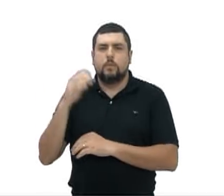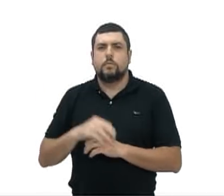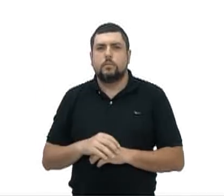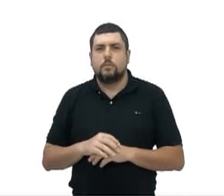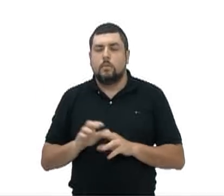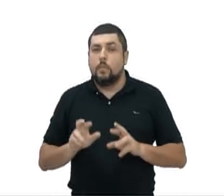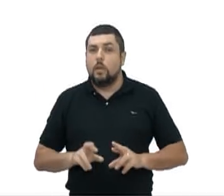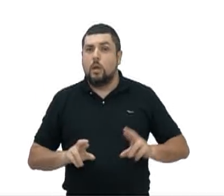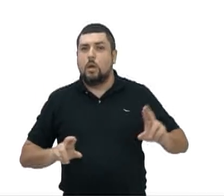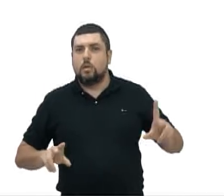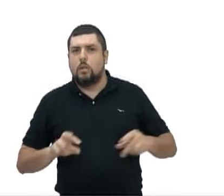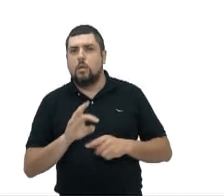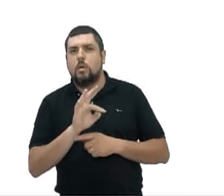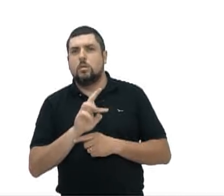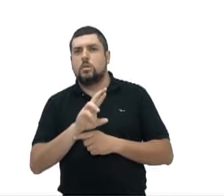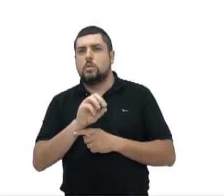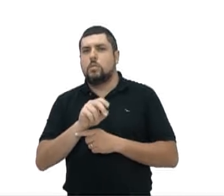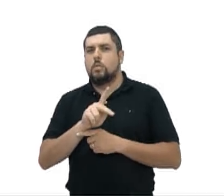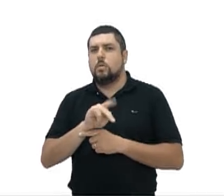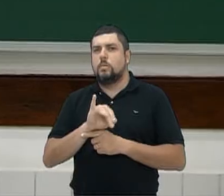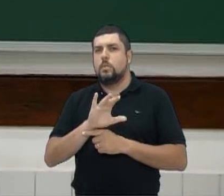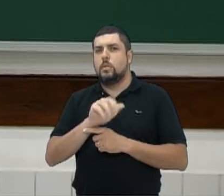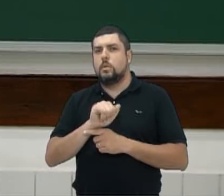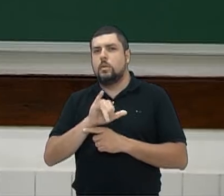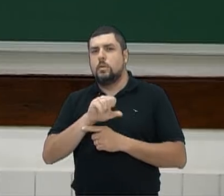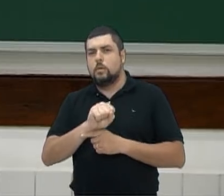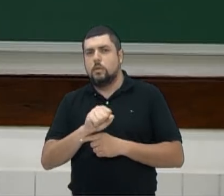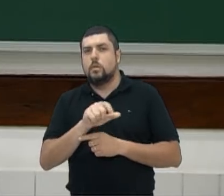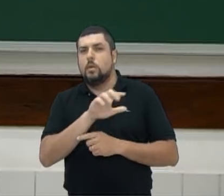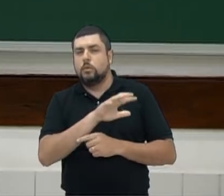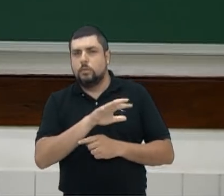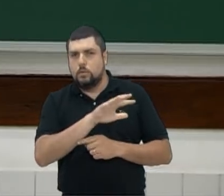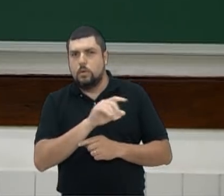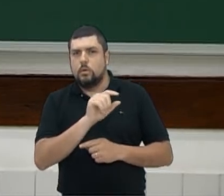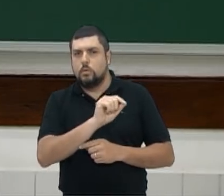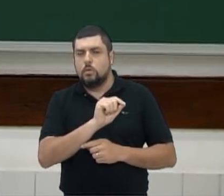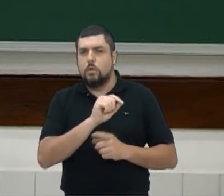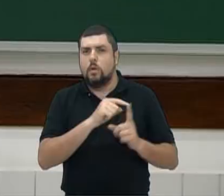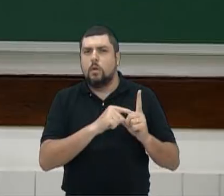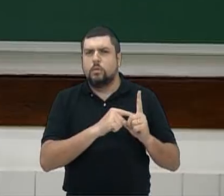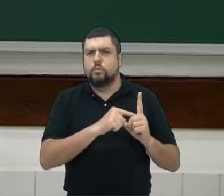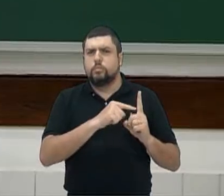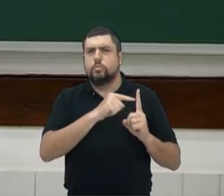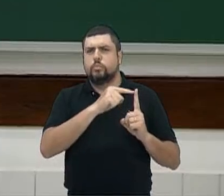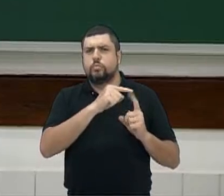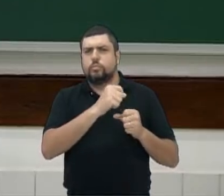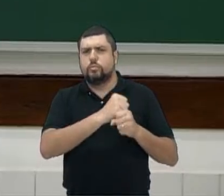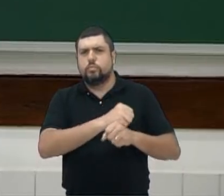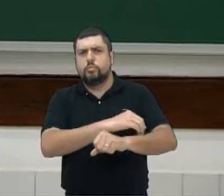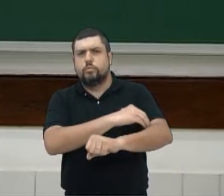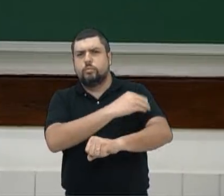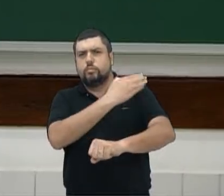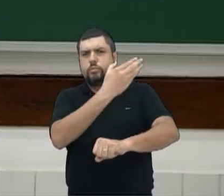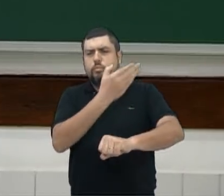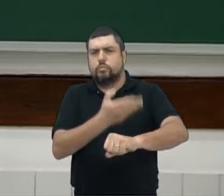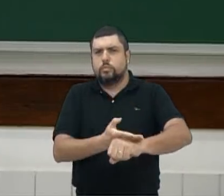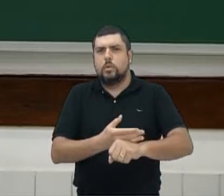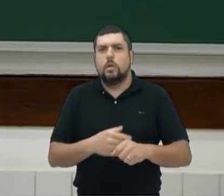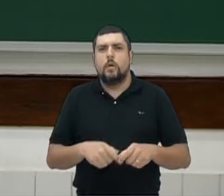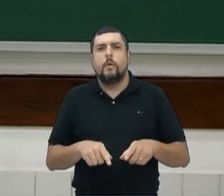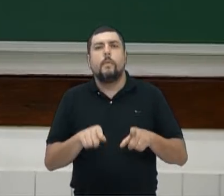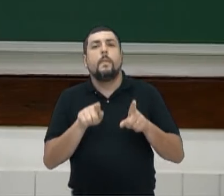florestas tropicais, nas florestas equatoriais nós temos as temperaturas elevadas durante todo o ano e um